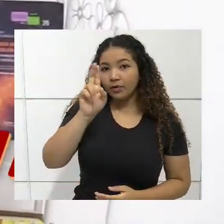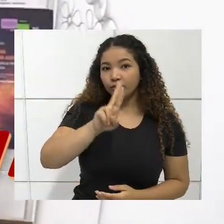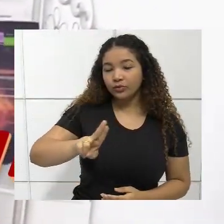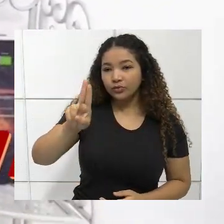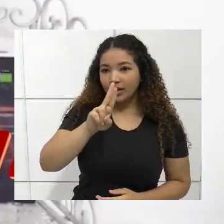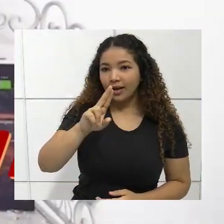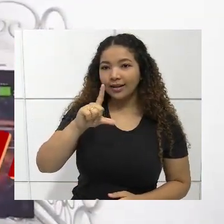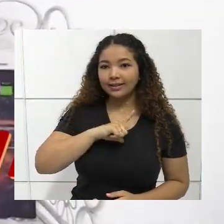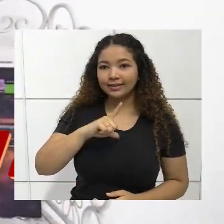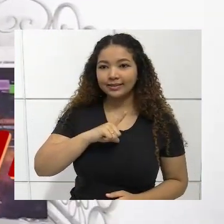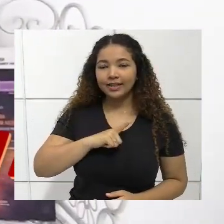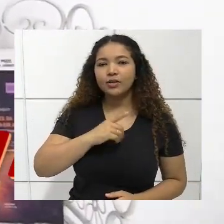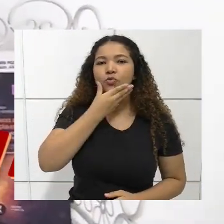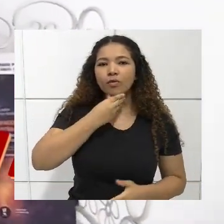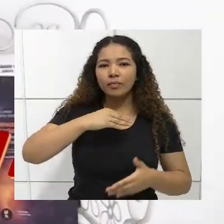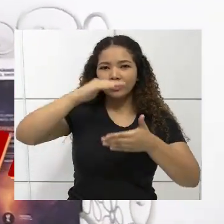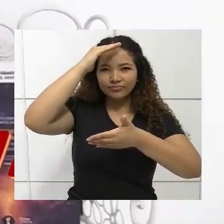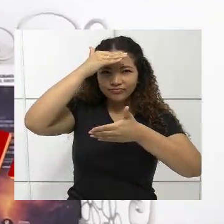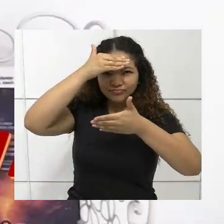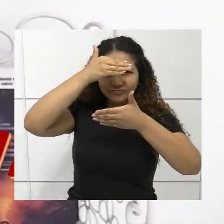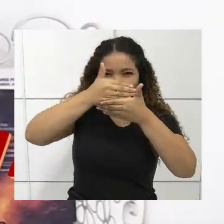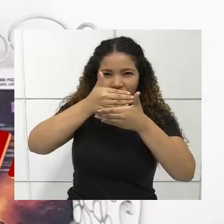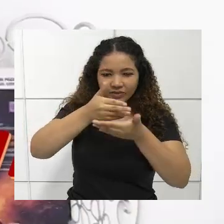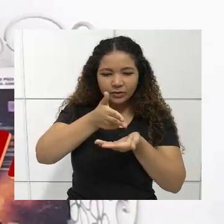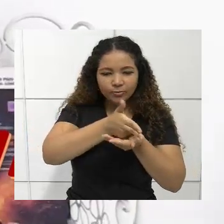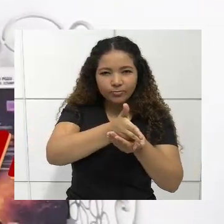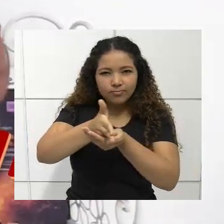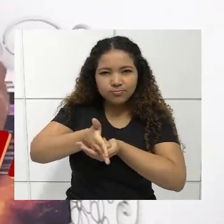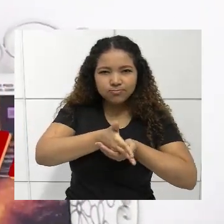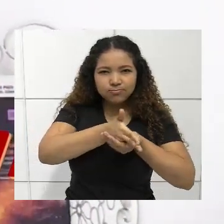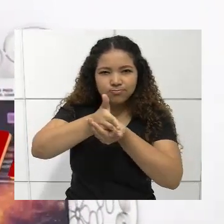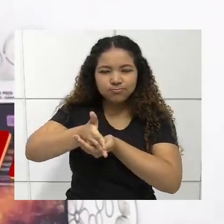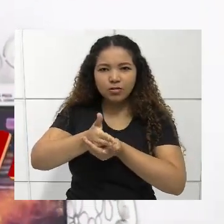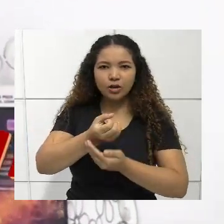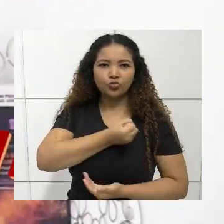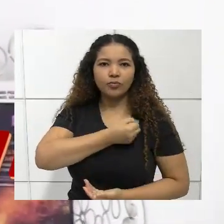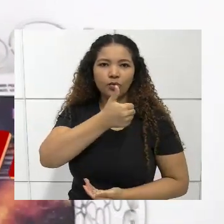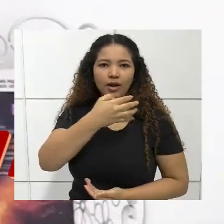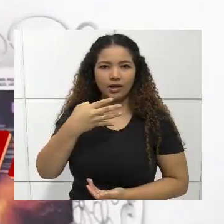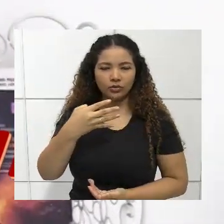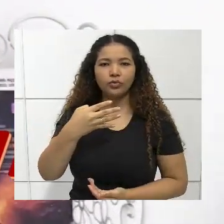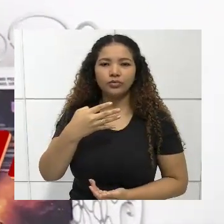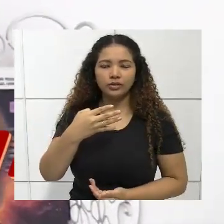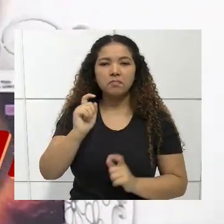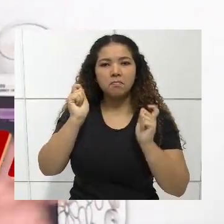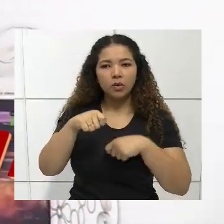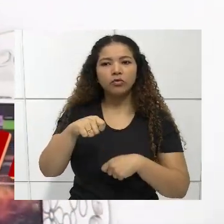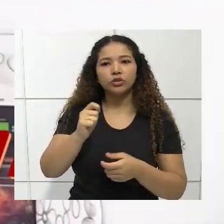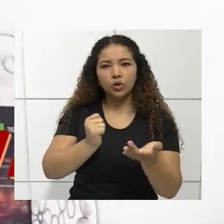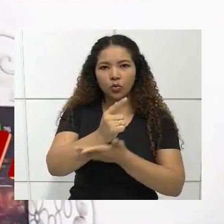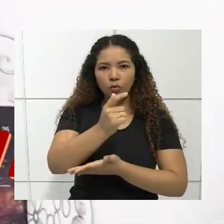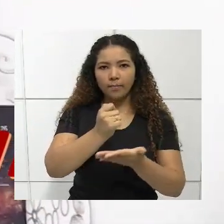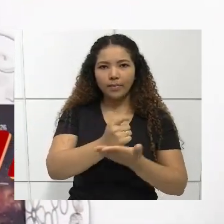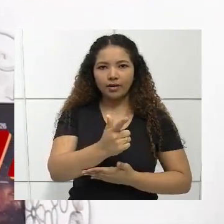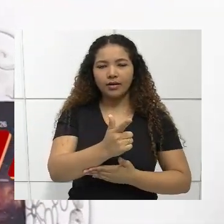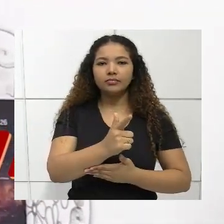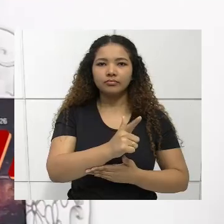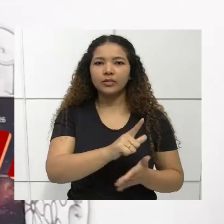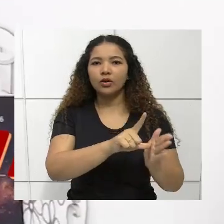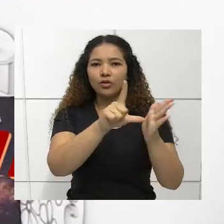soldador, número 14, tá? Então eu fiz aqui esse material, né? Então você compra material de construção, está em média